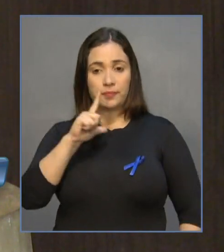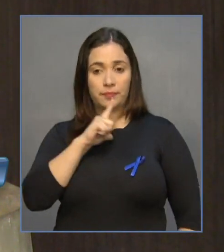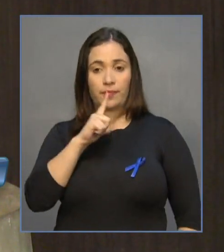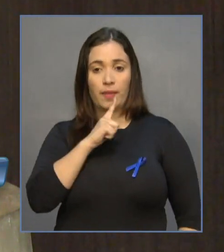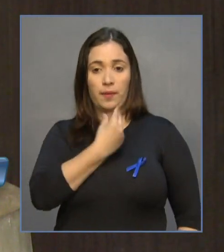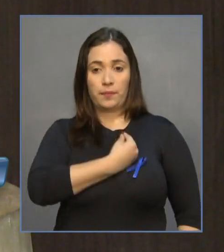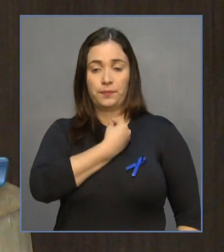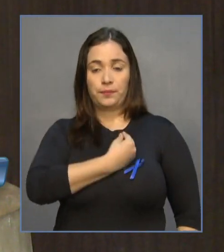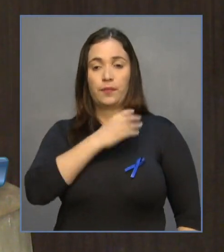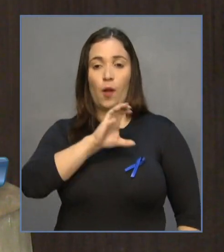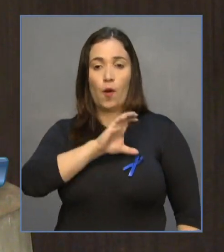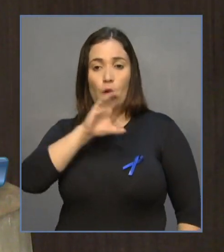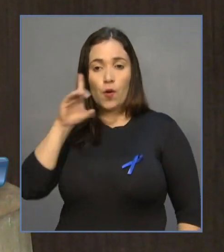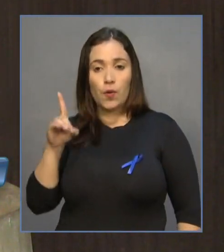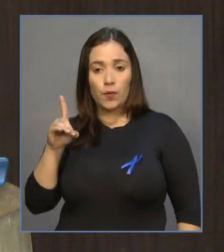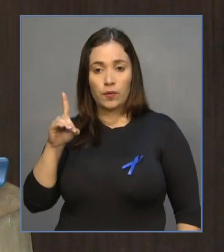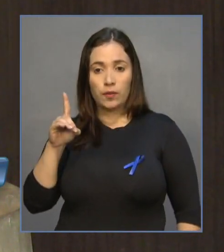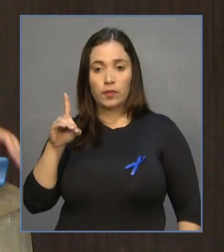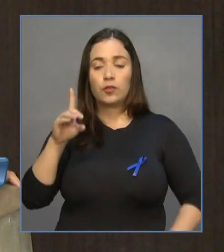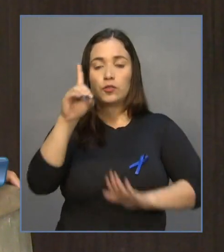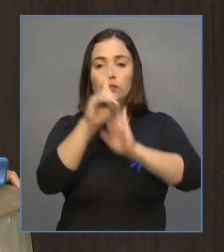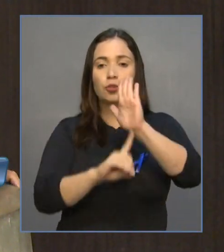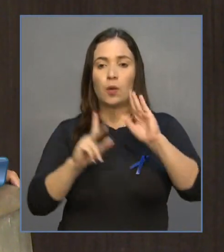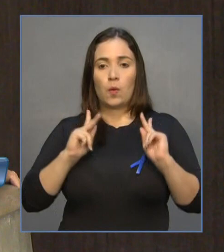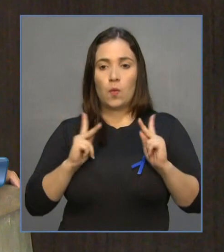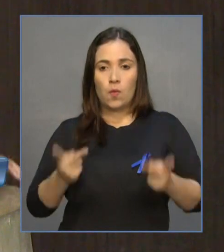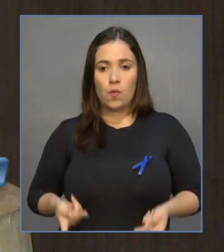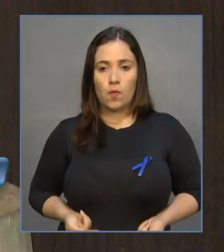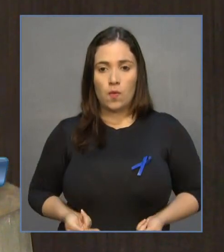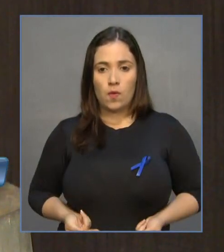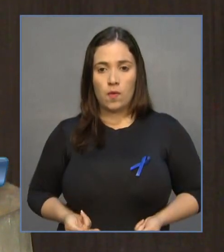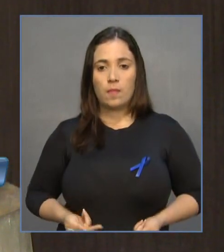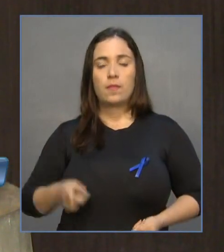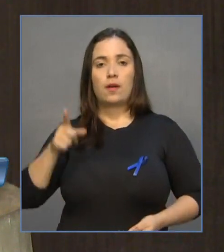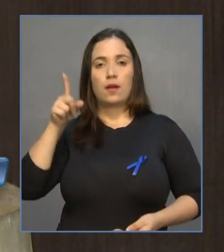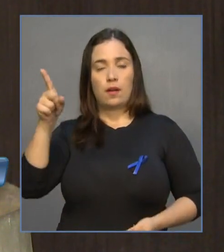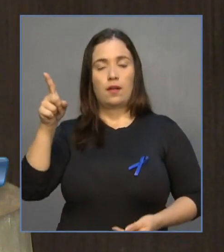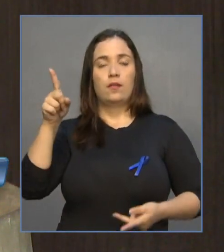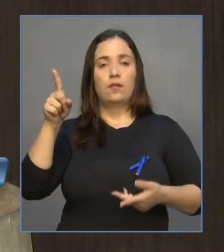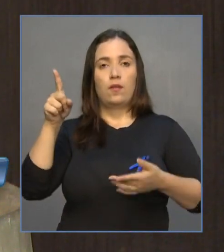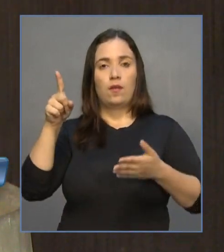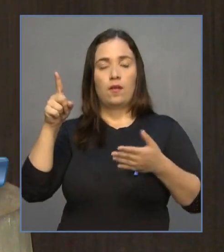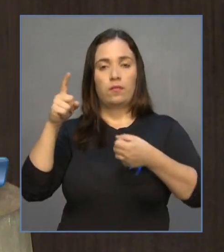presente o coordenador da Coordenadoria de Direitos Humanos do Gabinete do Governador, doutor Demitri.